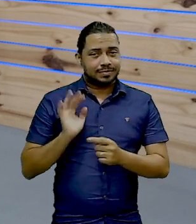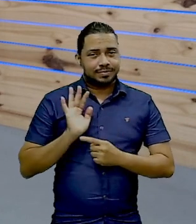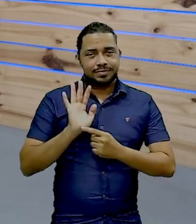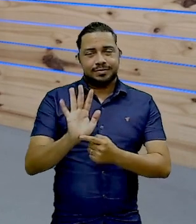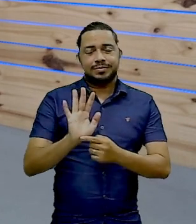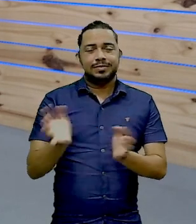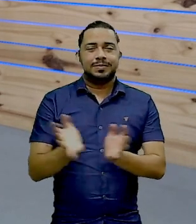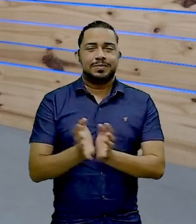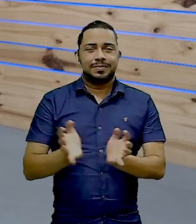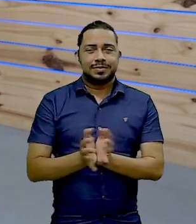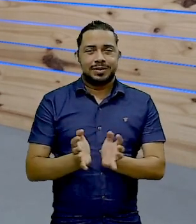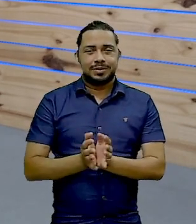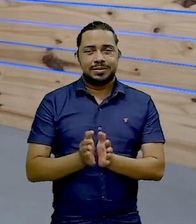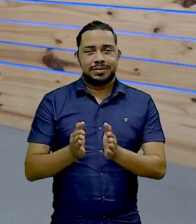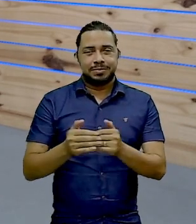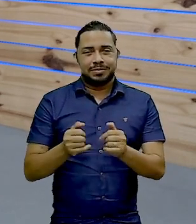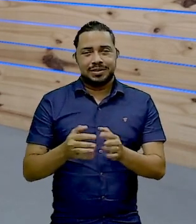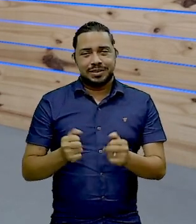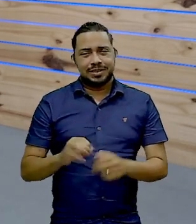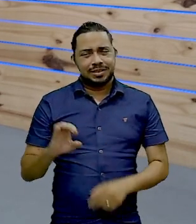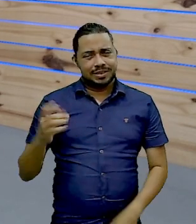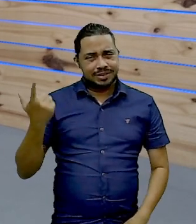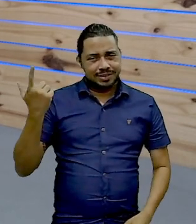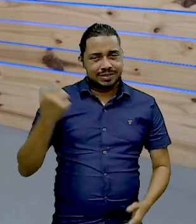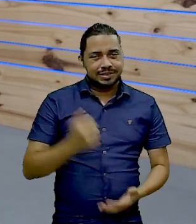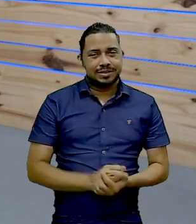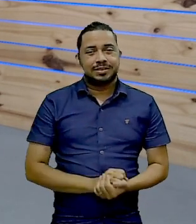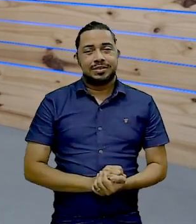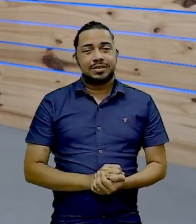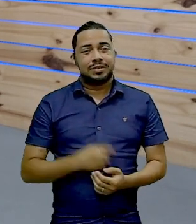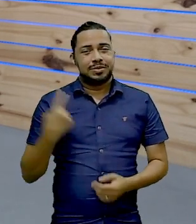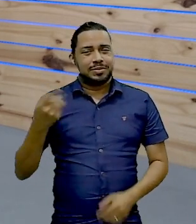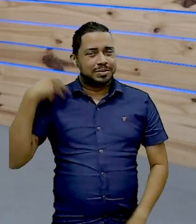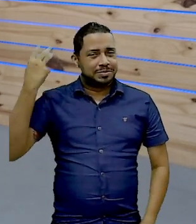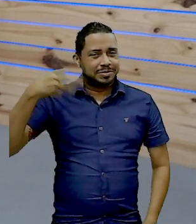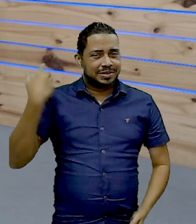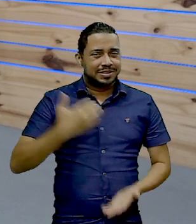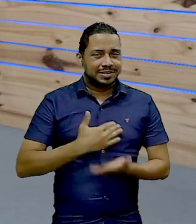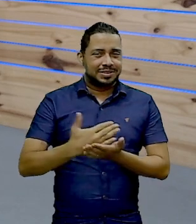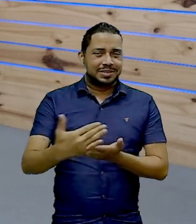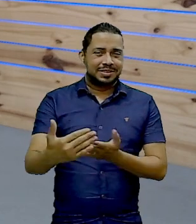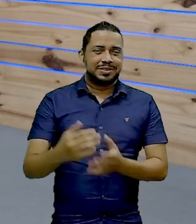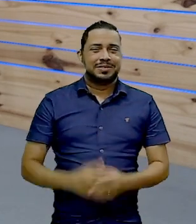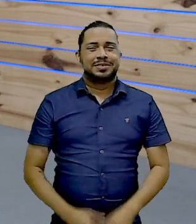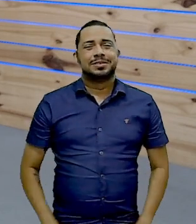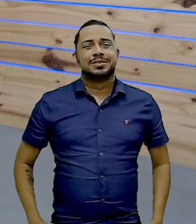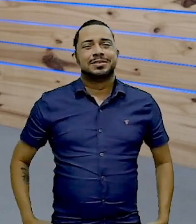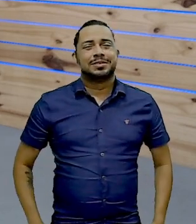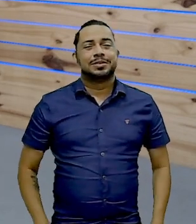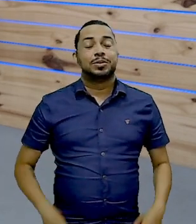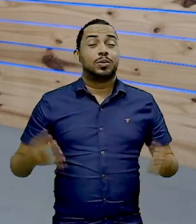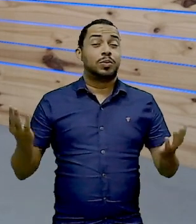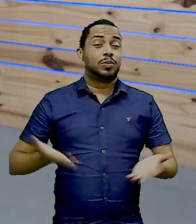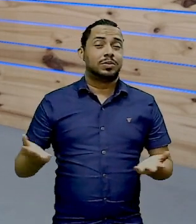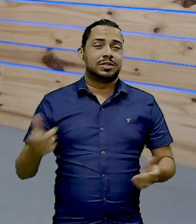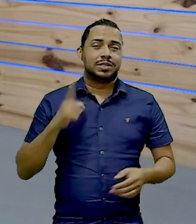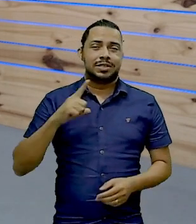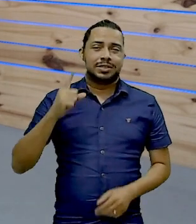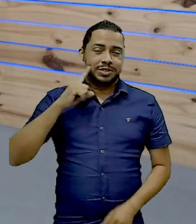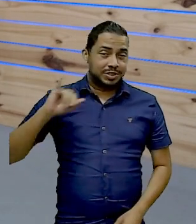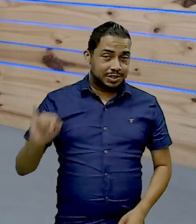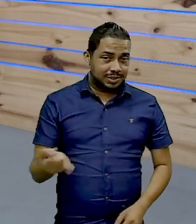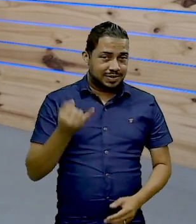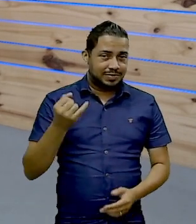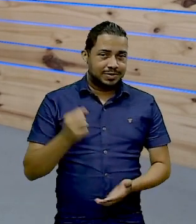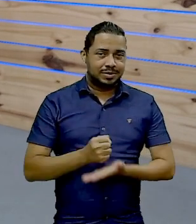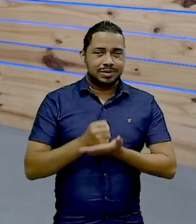a nossa equipe e ainda pedir, é claro, né, a nossa música de sempre, de abertura. Hoje estamos com o Jefferson, nosso